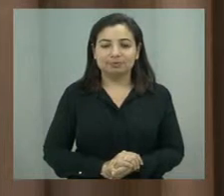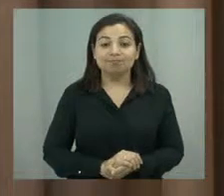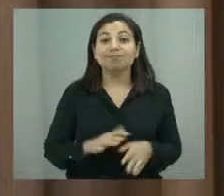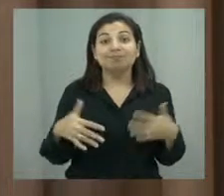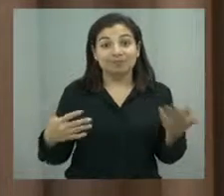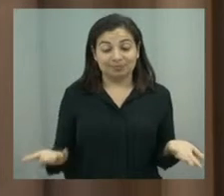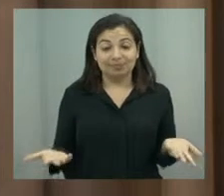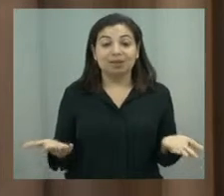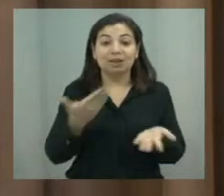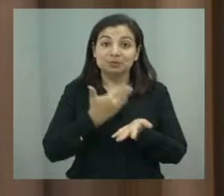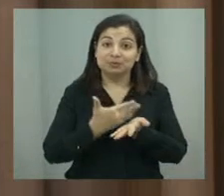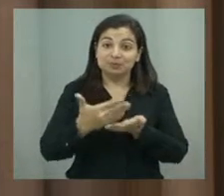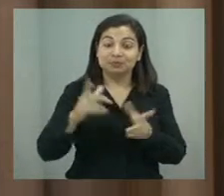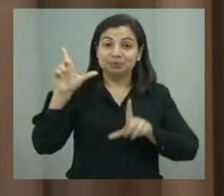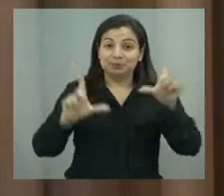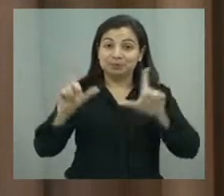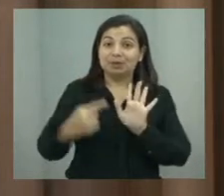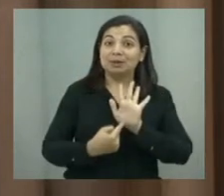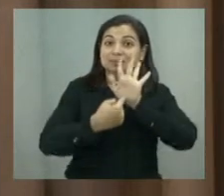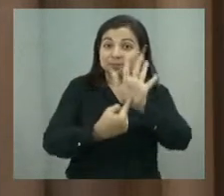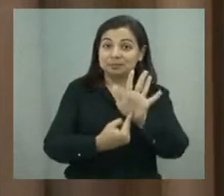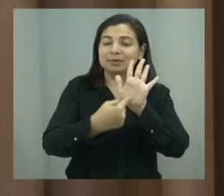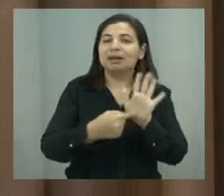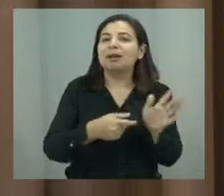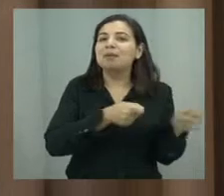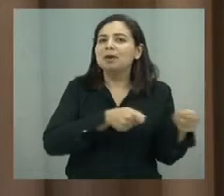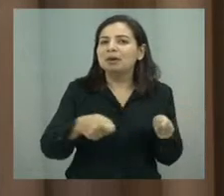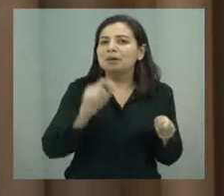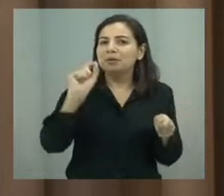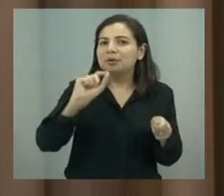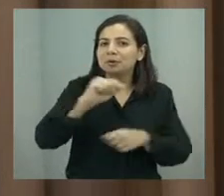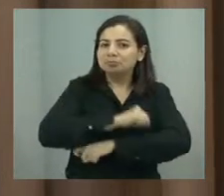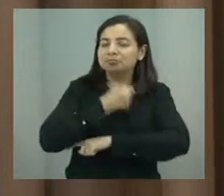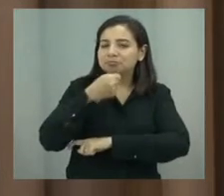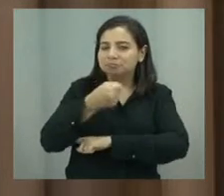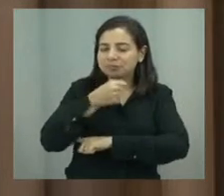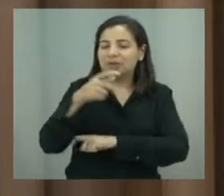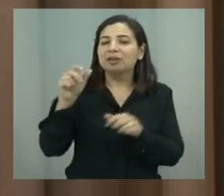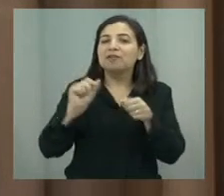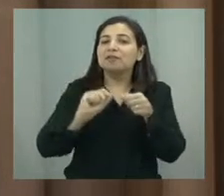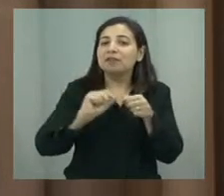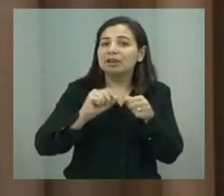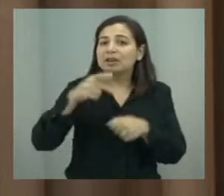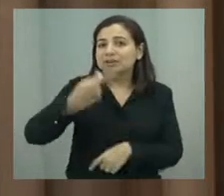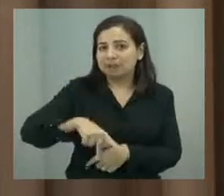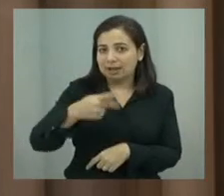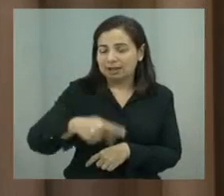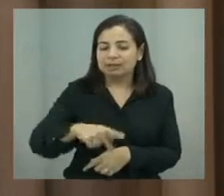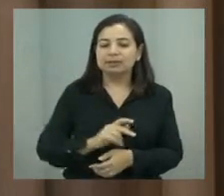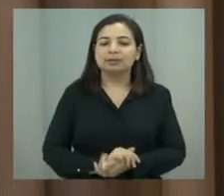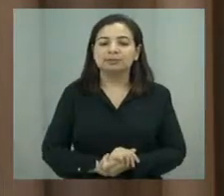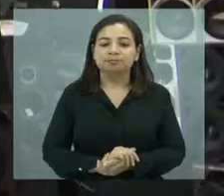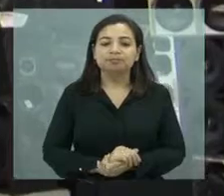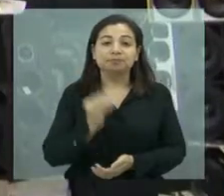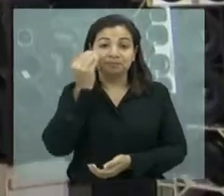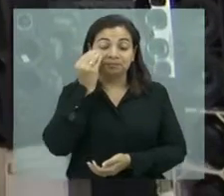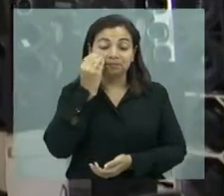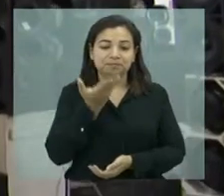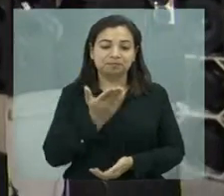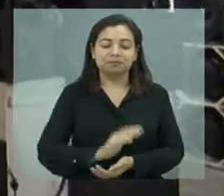A gente inicia o programa apresentando uma matéria que a equipe de jornalismo da TV Fortaleza fez sobre este assunto.